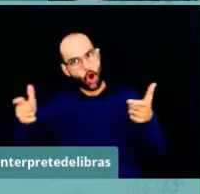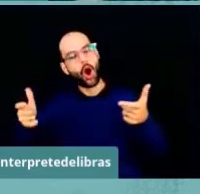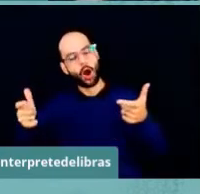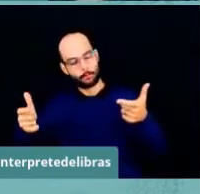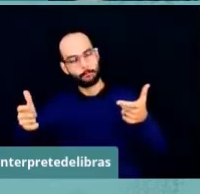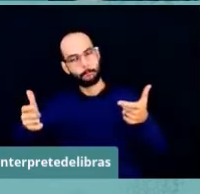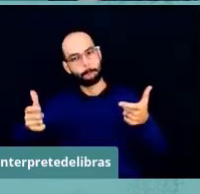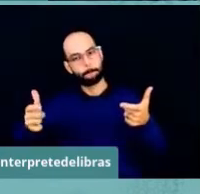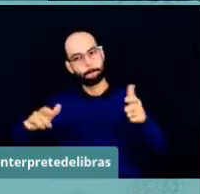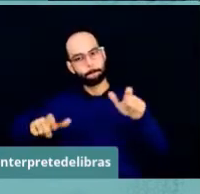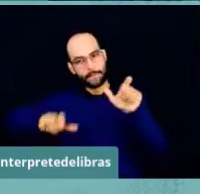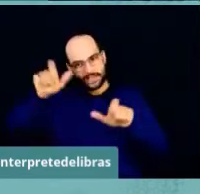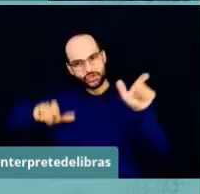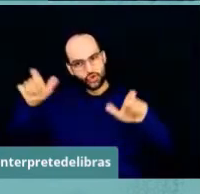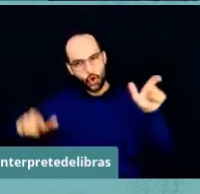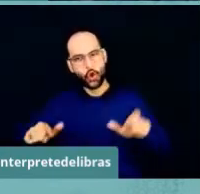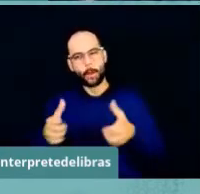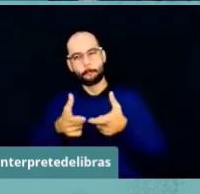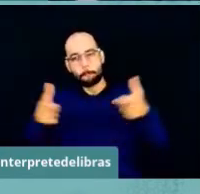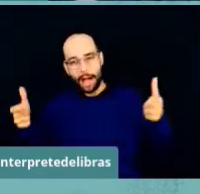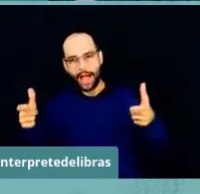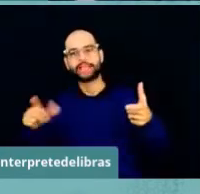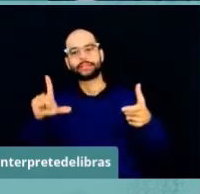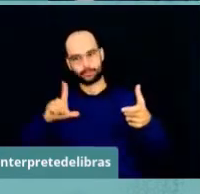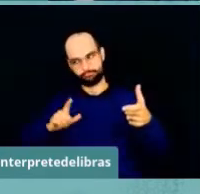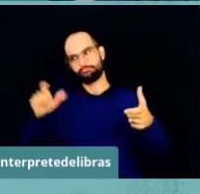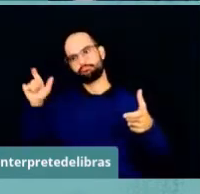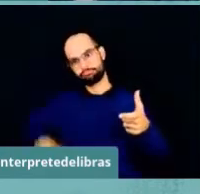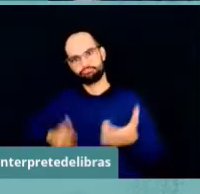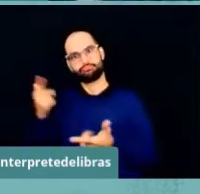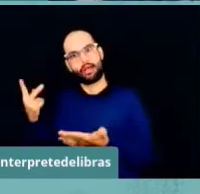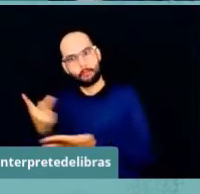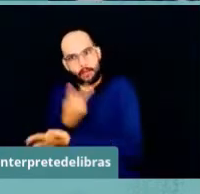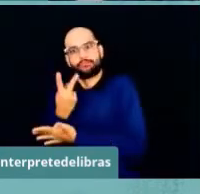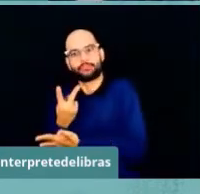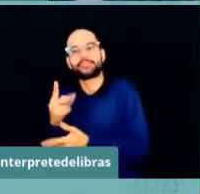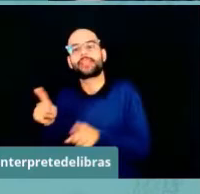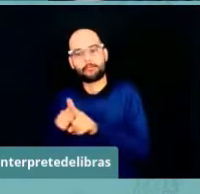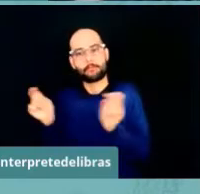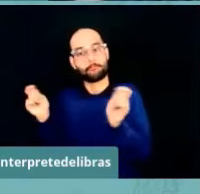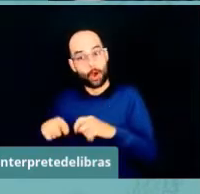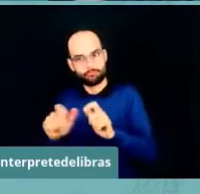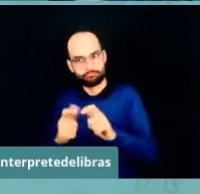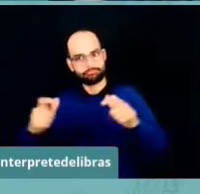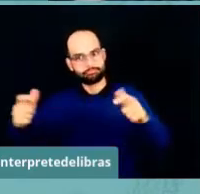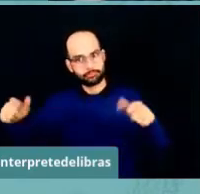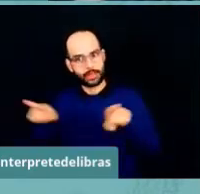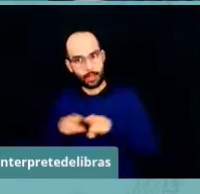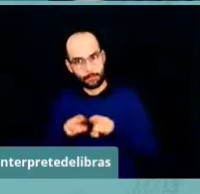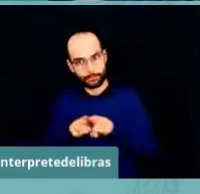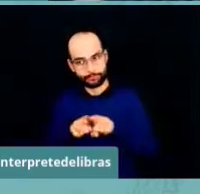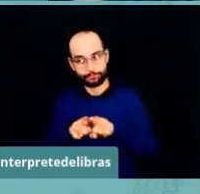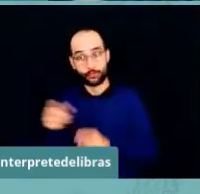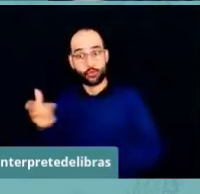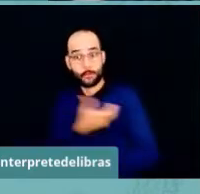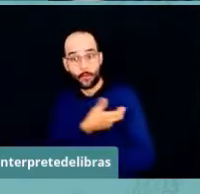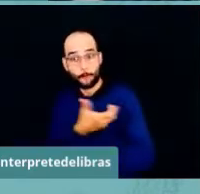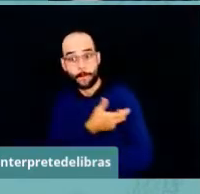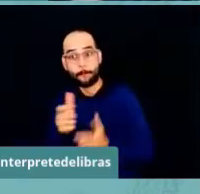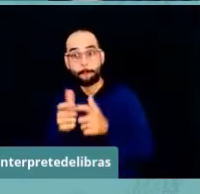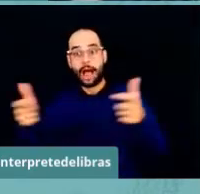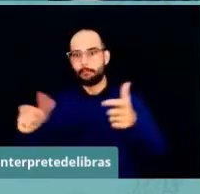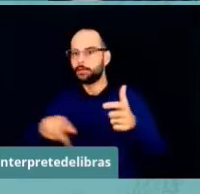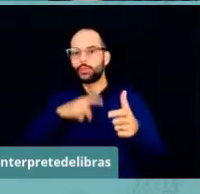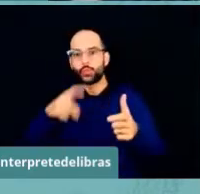eu utilizar aquele imunizante. E aí, se eu estou usando esse imunizante num número maior de pessoas e não tem um